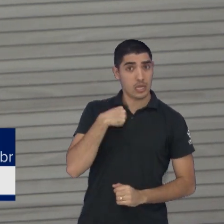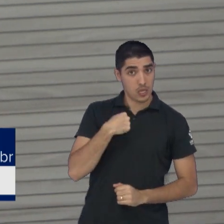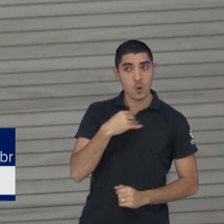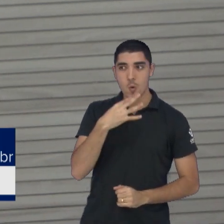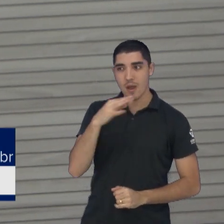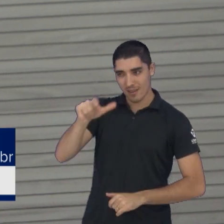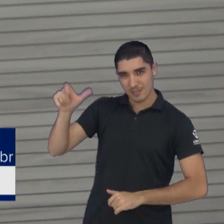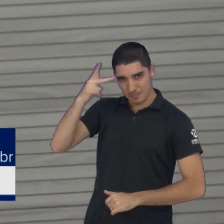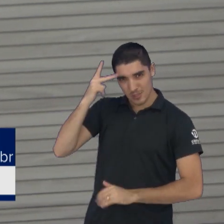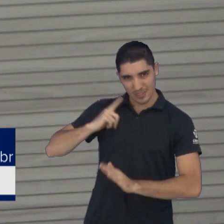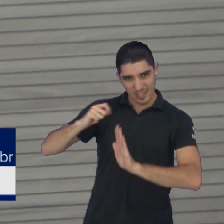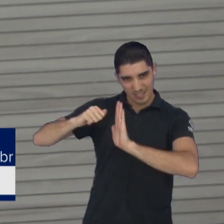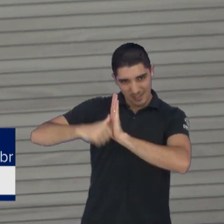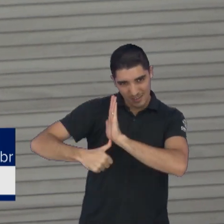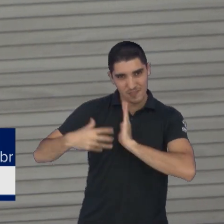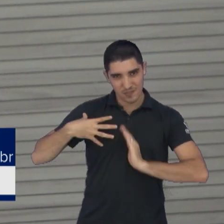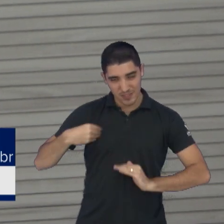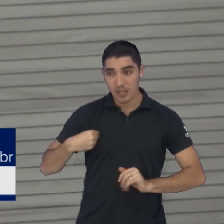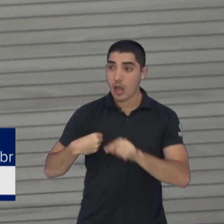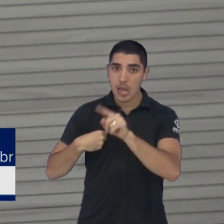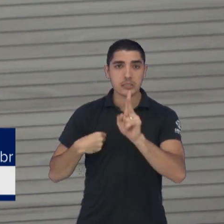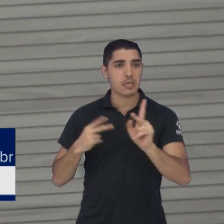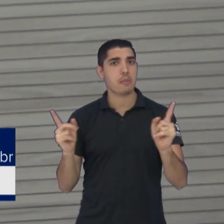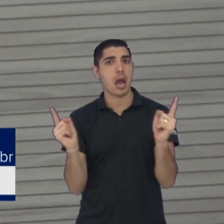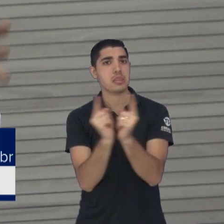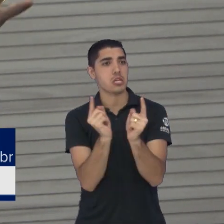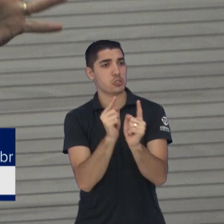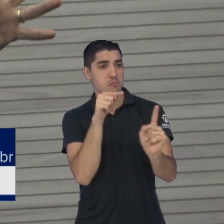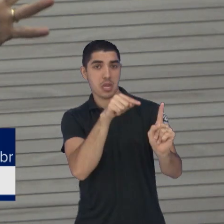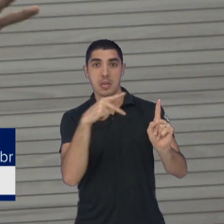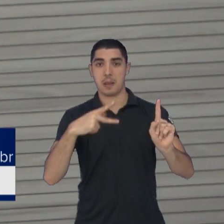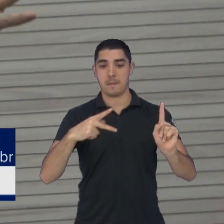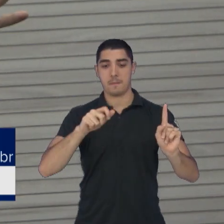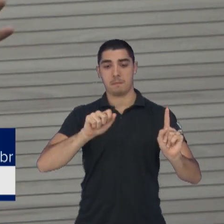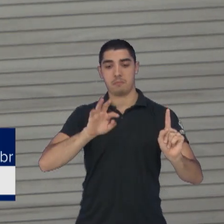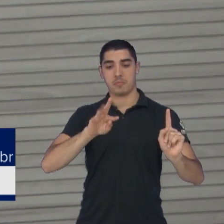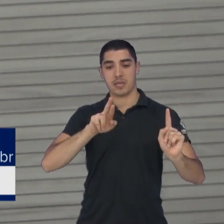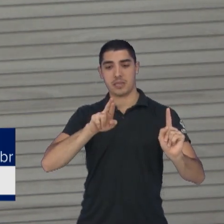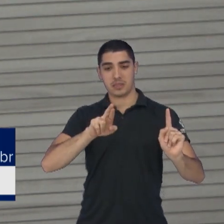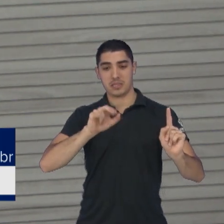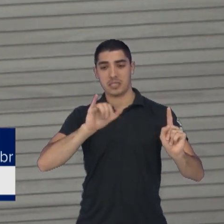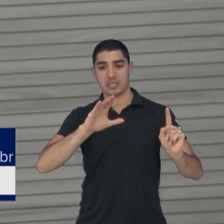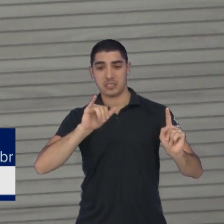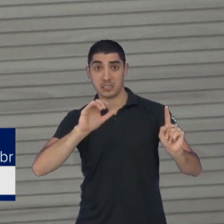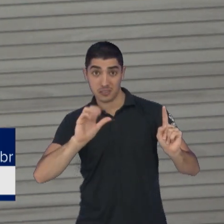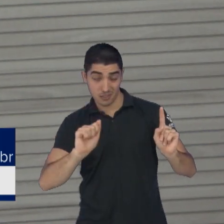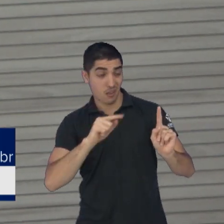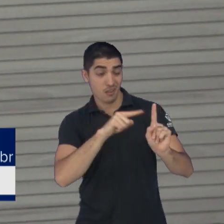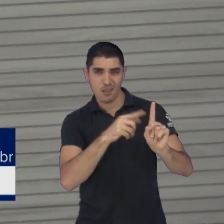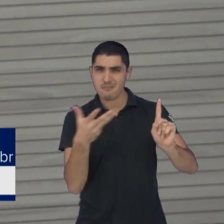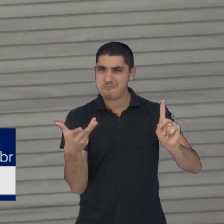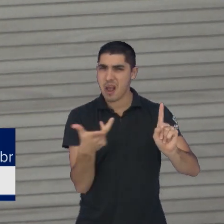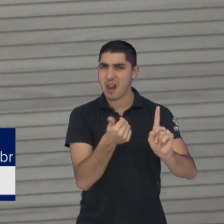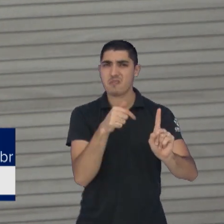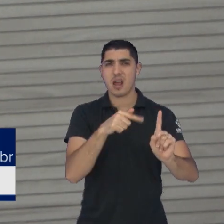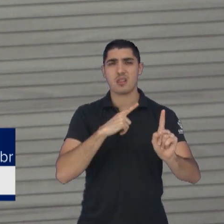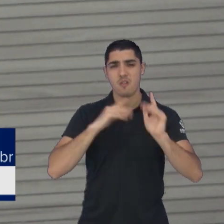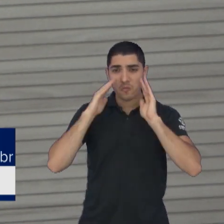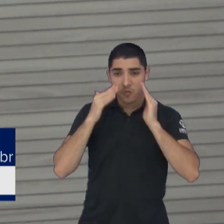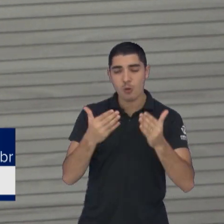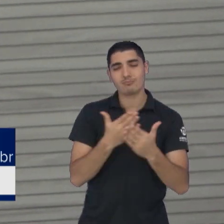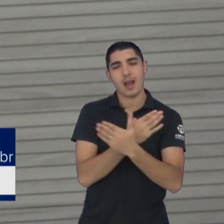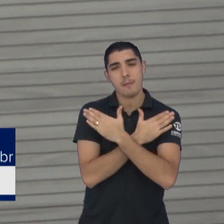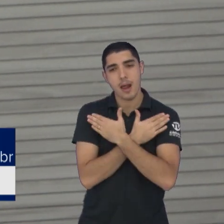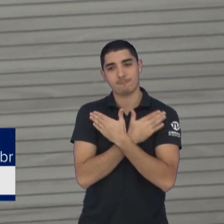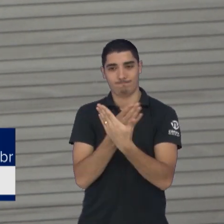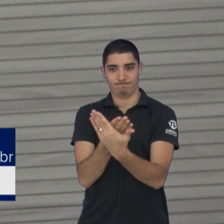Patrícia, uma grande especialista, que a gente possa ter ela na rede pública especializada, destinada para atender síndrome de Down. Eu queria deixar um abraço para todos os